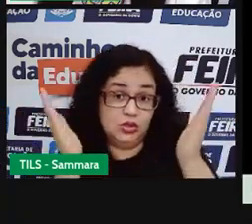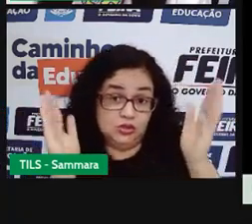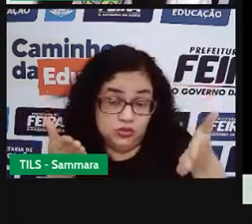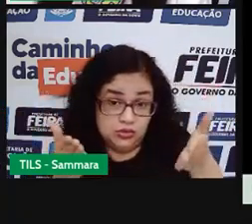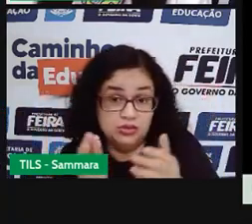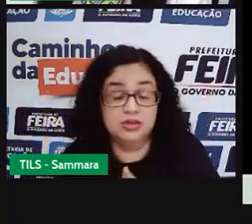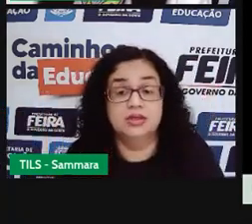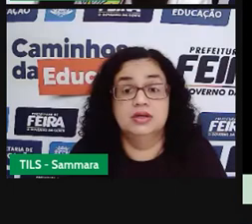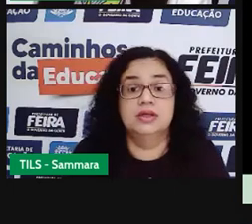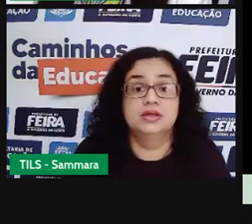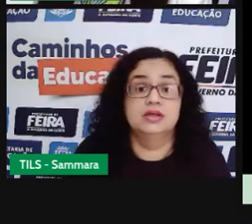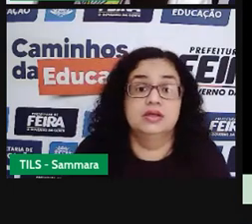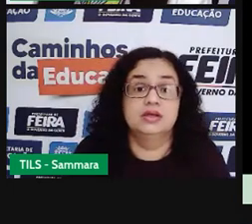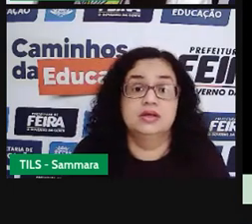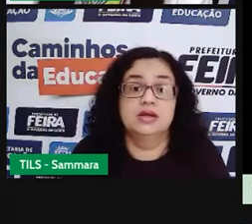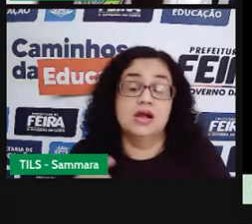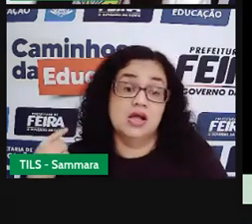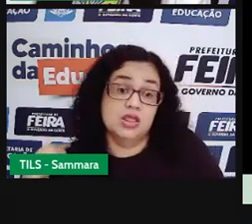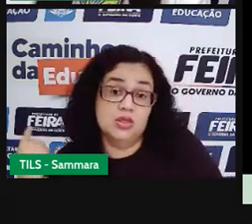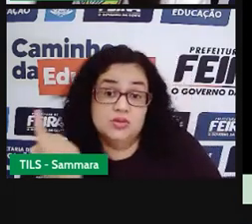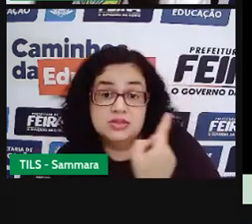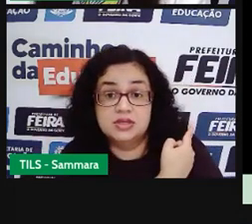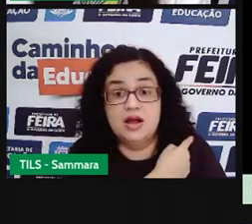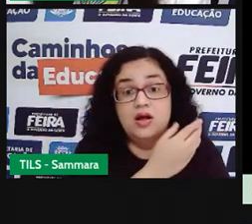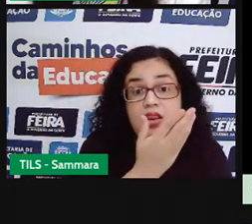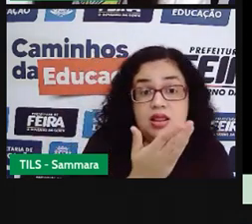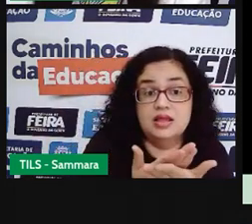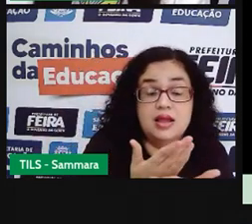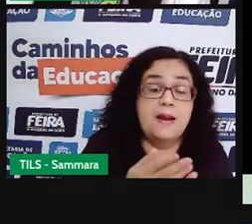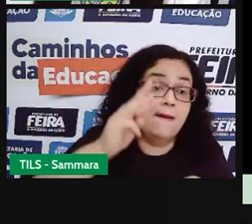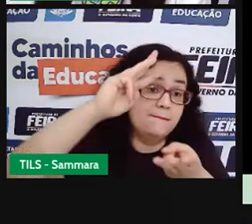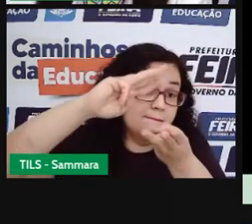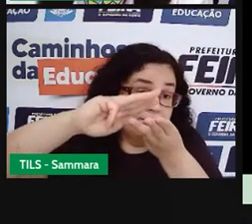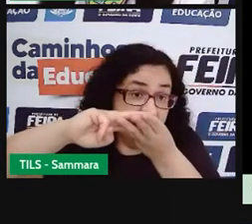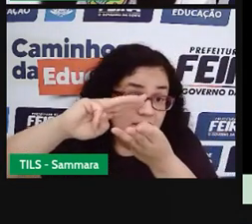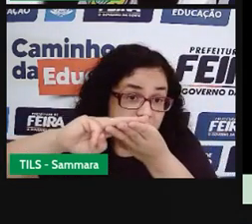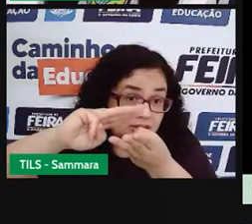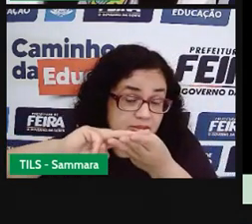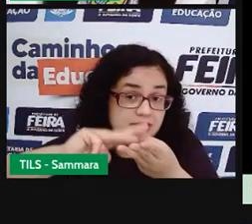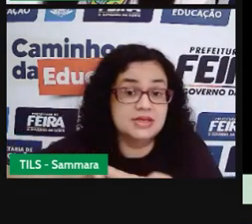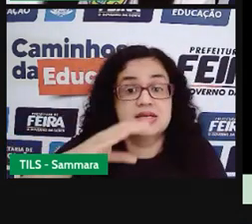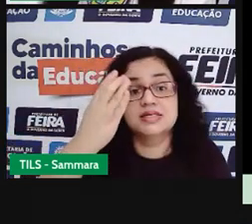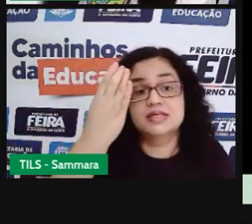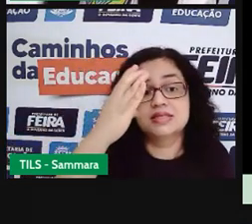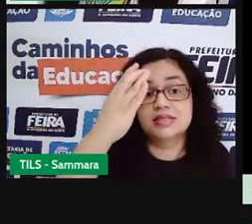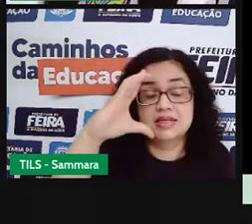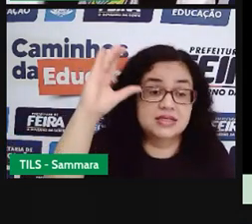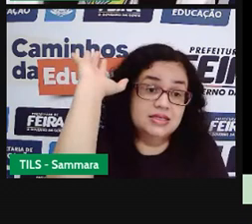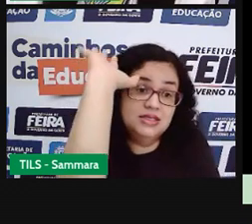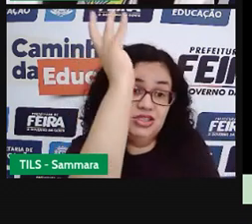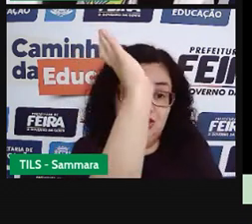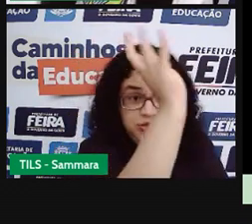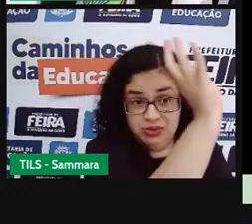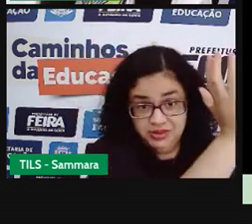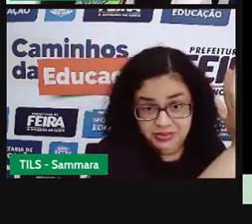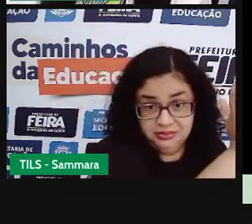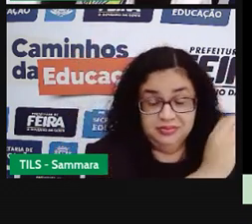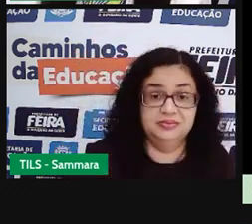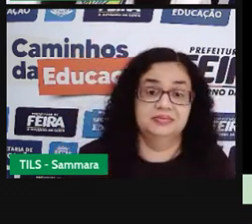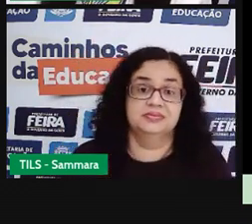hoje e olha só turma Nossa ao agora é de matemática e ciências